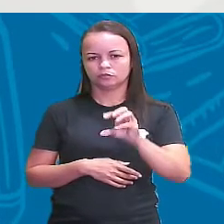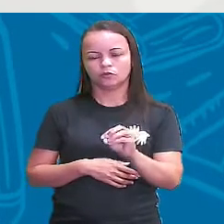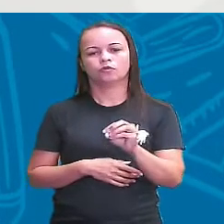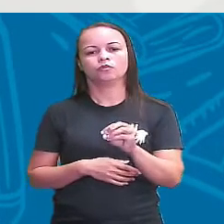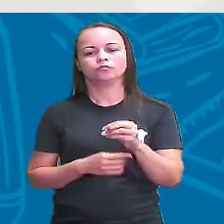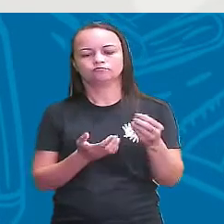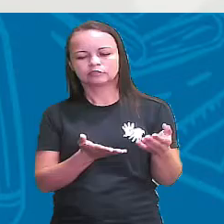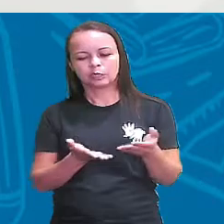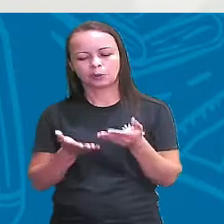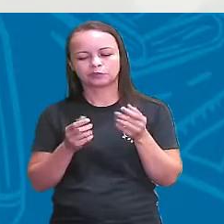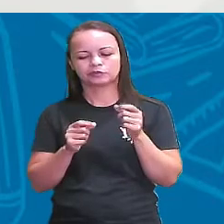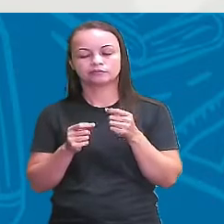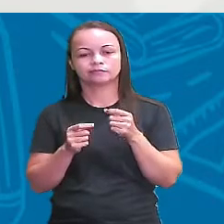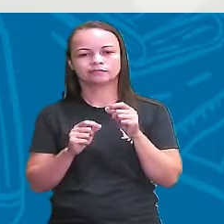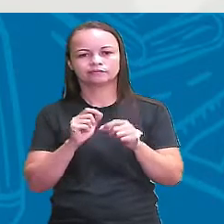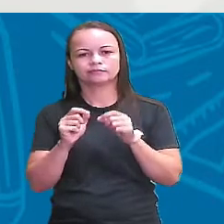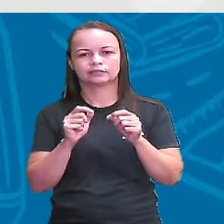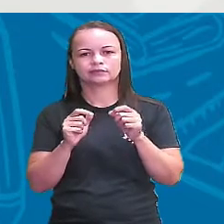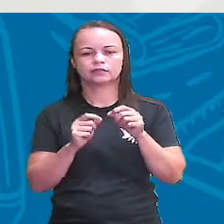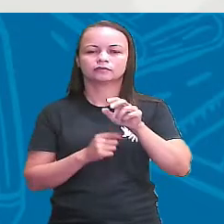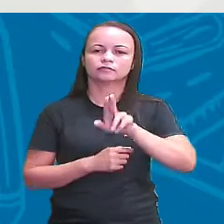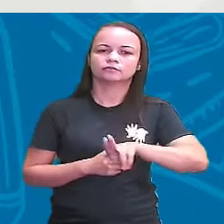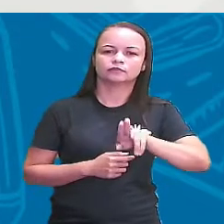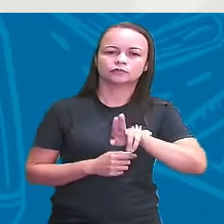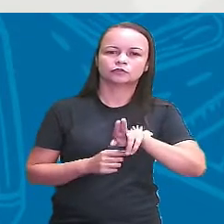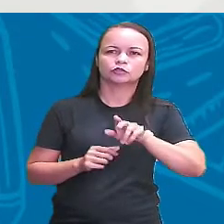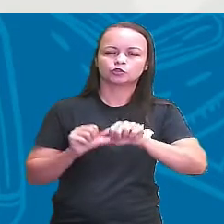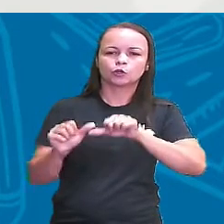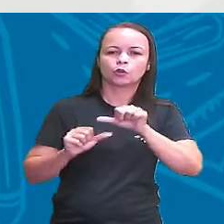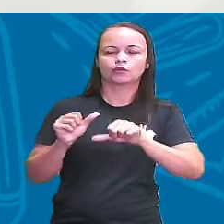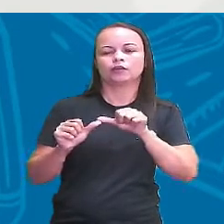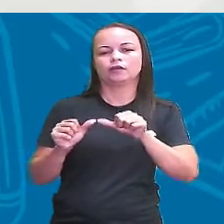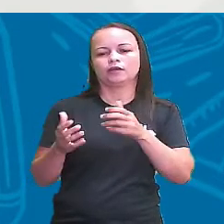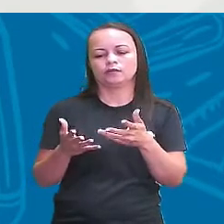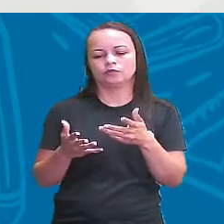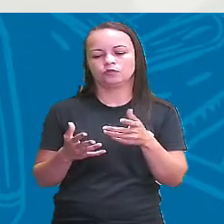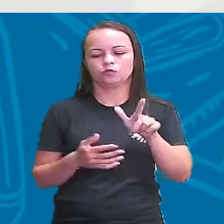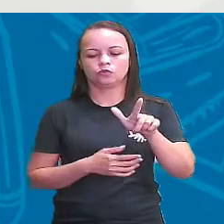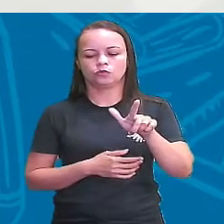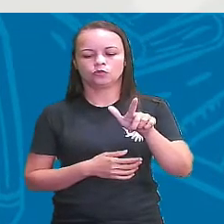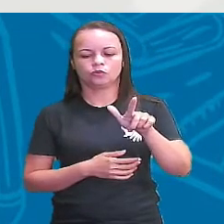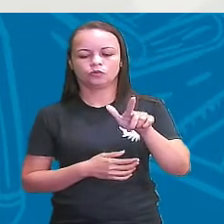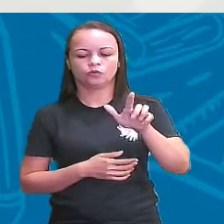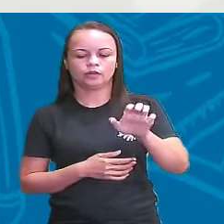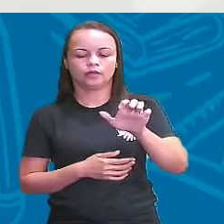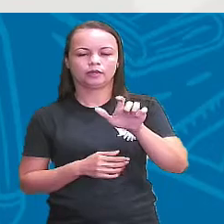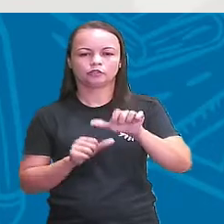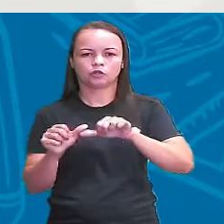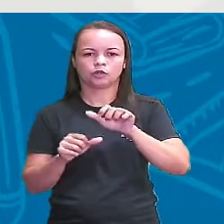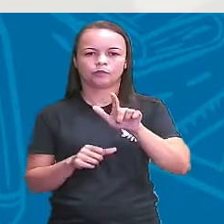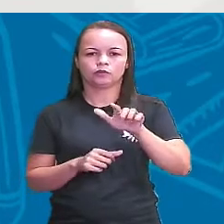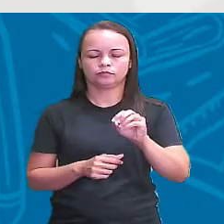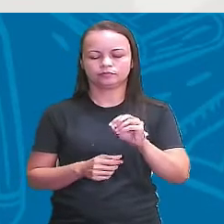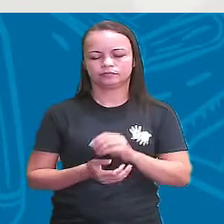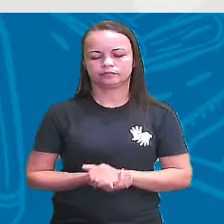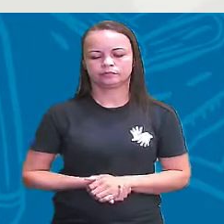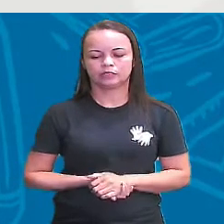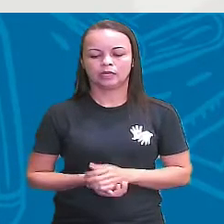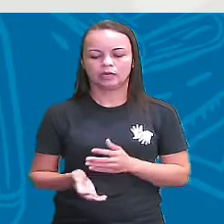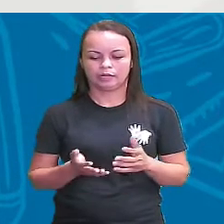gente troca pelo le, ó. Le atenderé em breve,